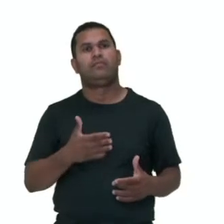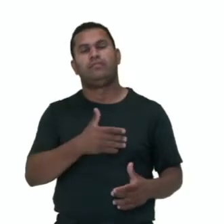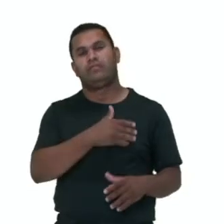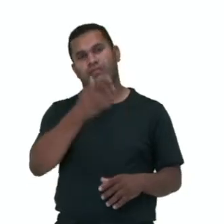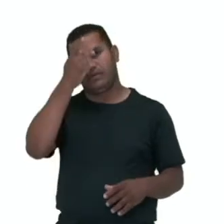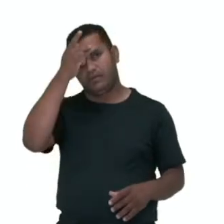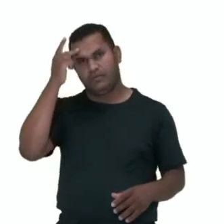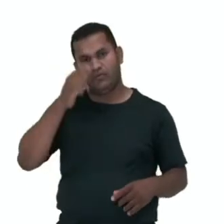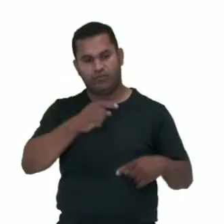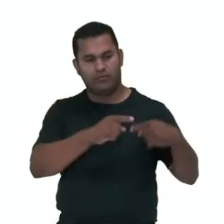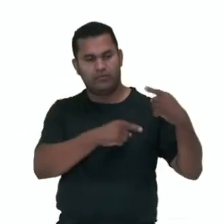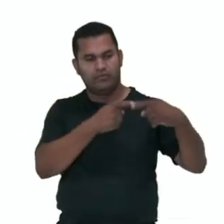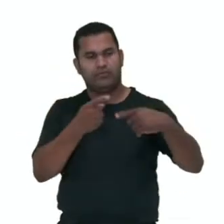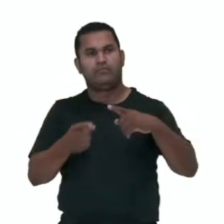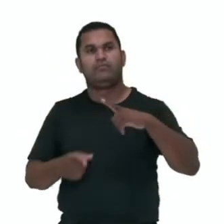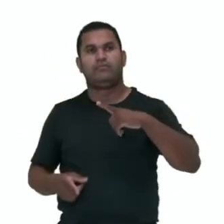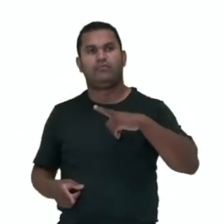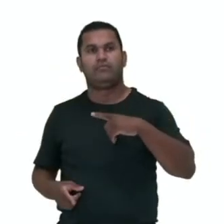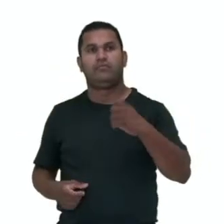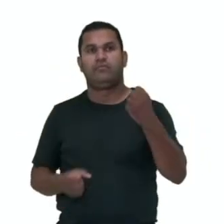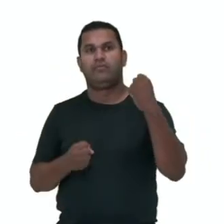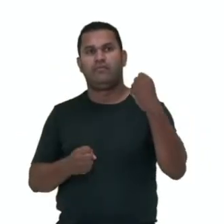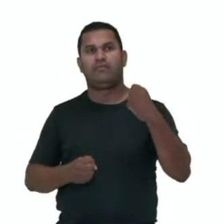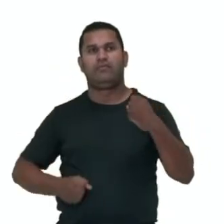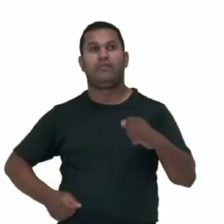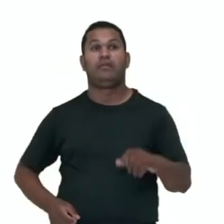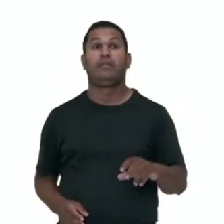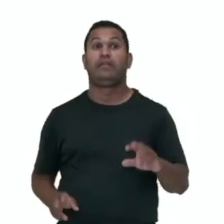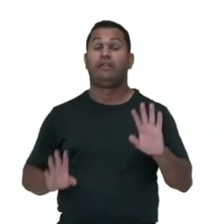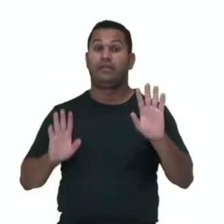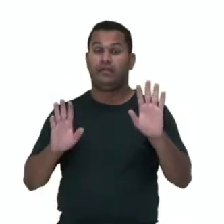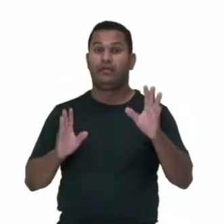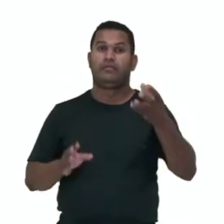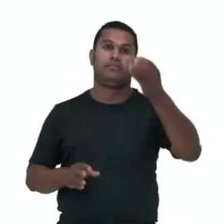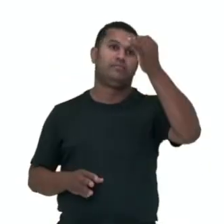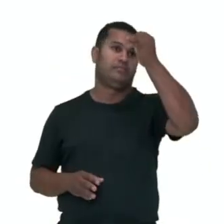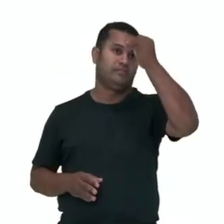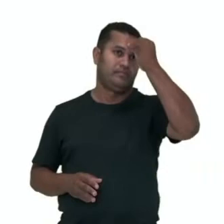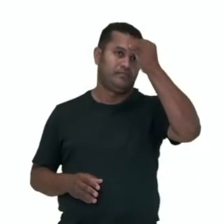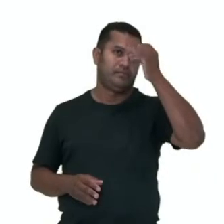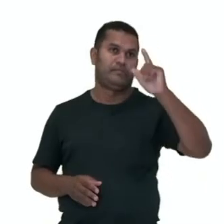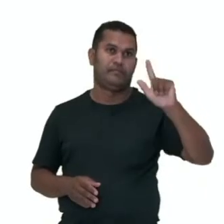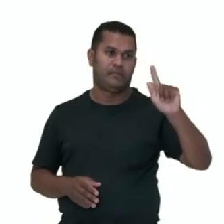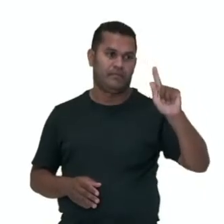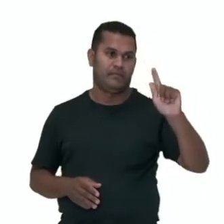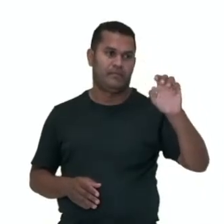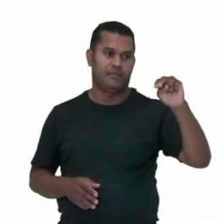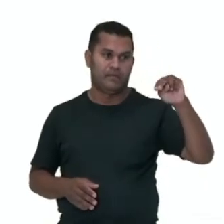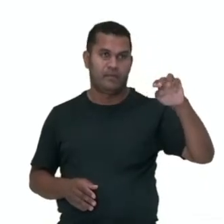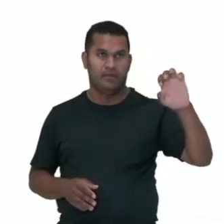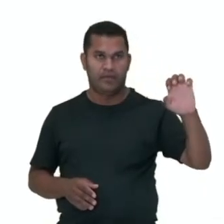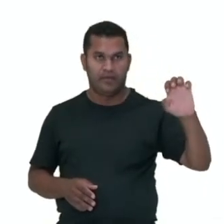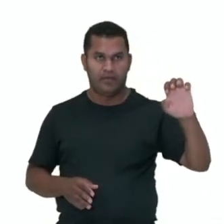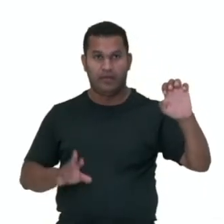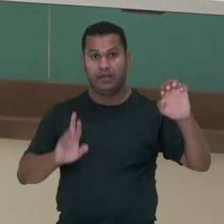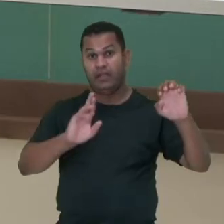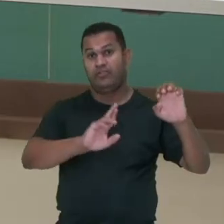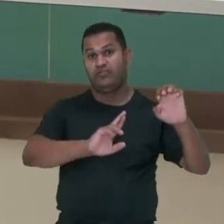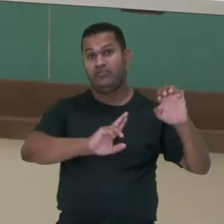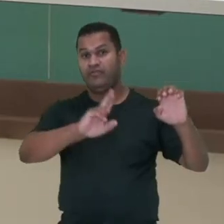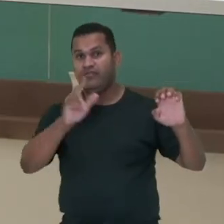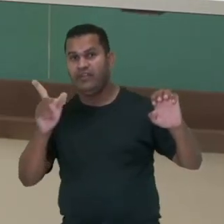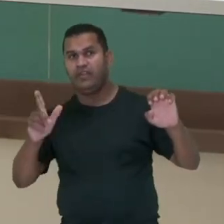alelo, tá? Nós já vimos isso comentando, então. Um gene é uma parte do DNA ou RNA que controla determinada característica, como a cor